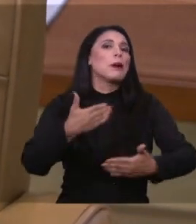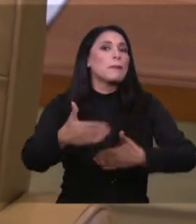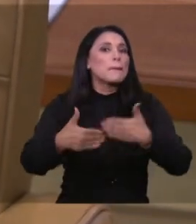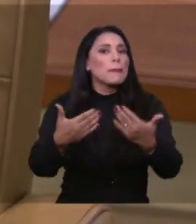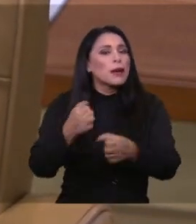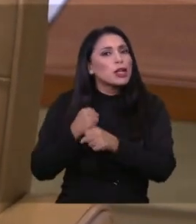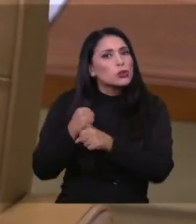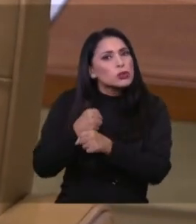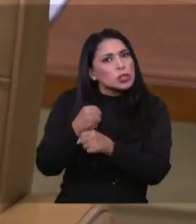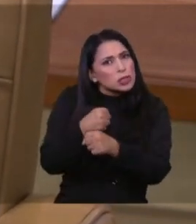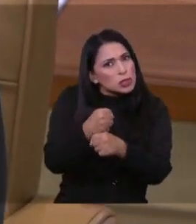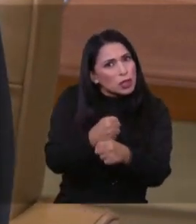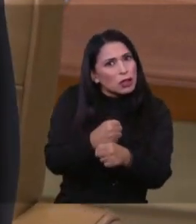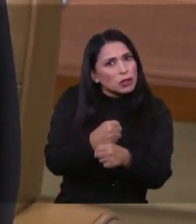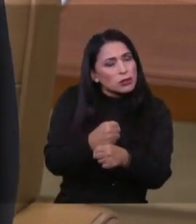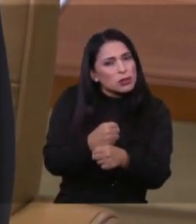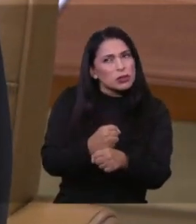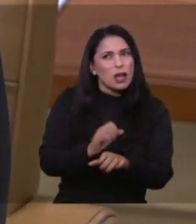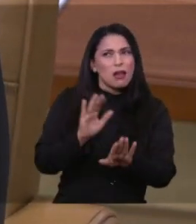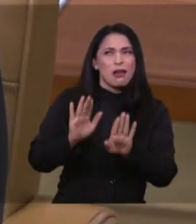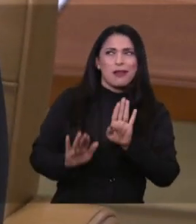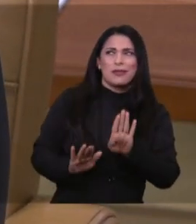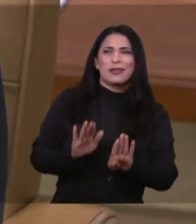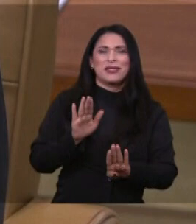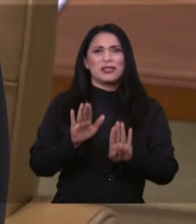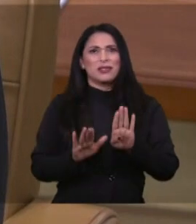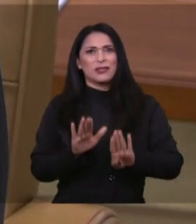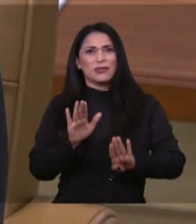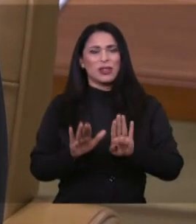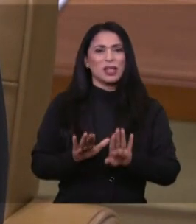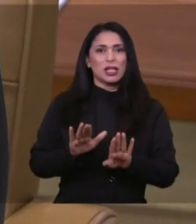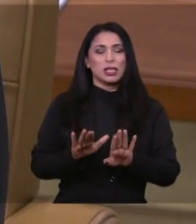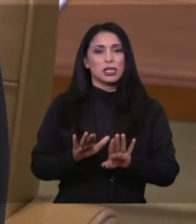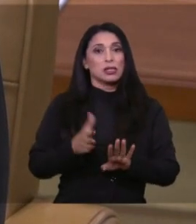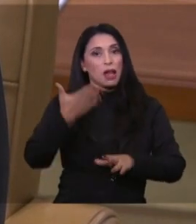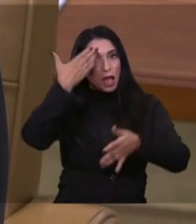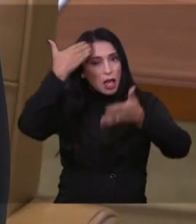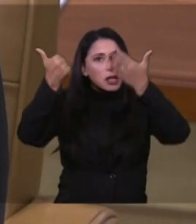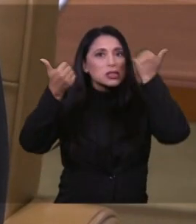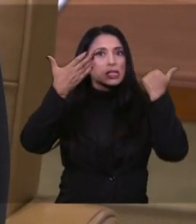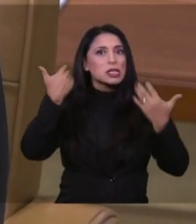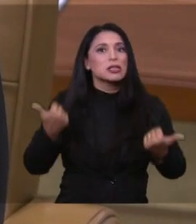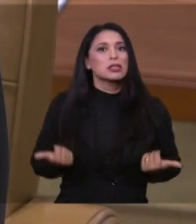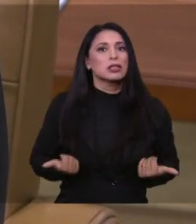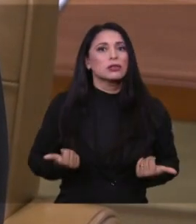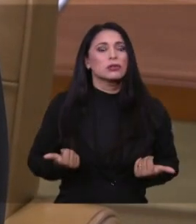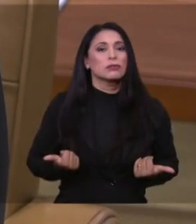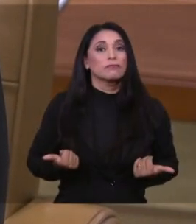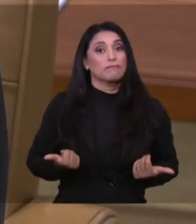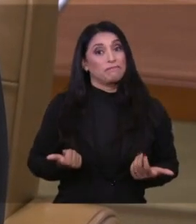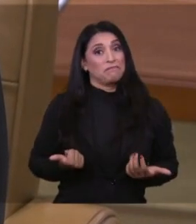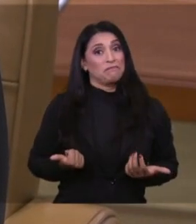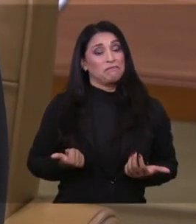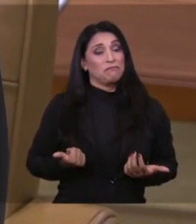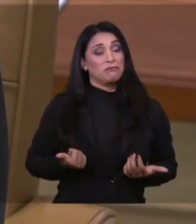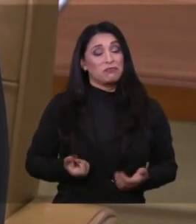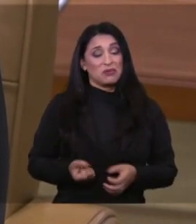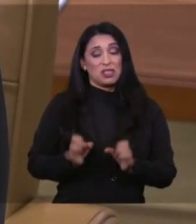últimos anos, às vezes isso também tem sido esquecido, quase isolado.